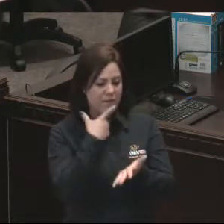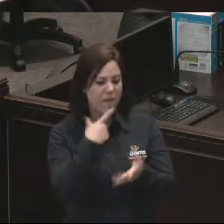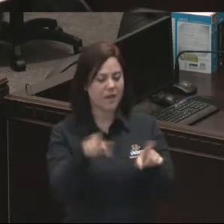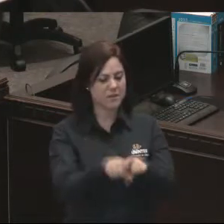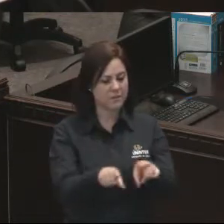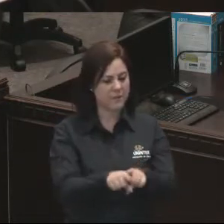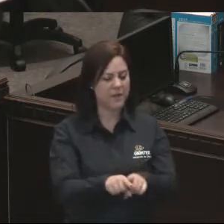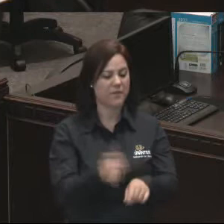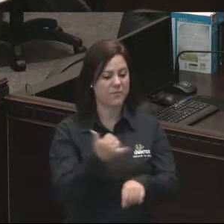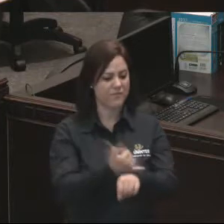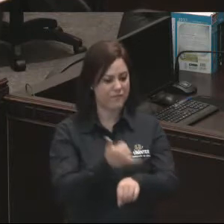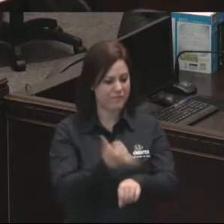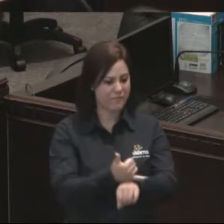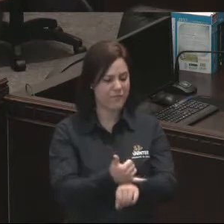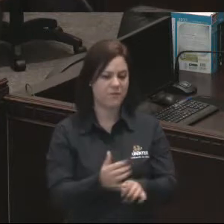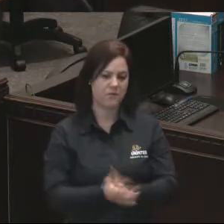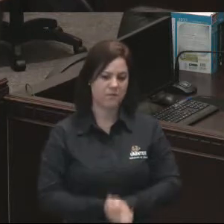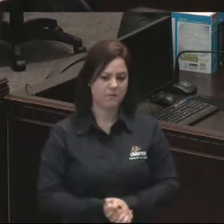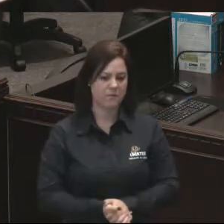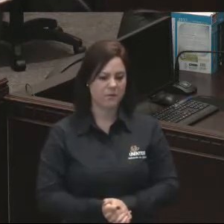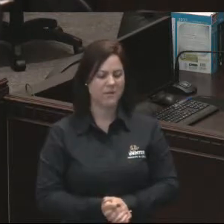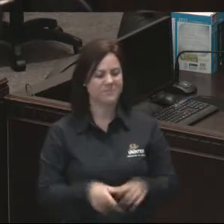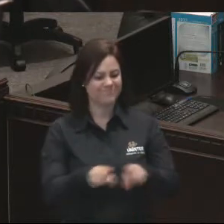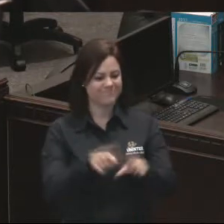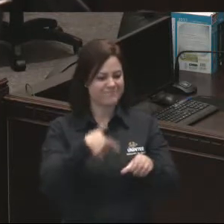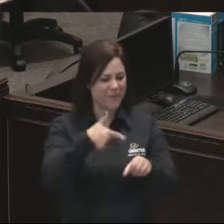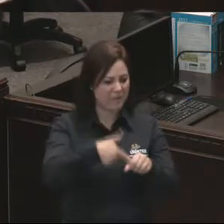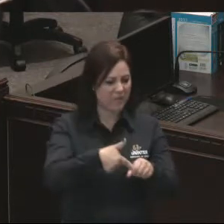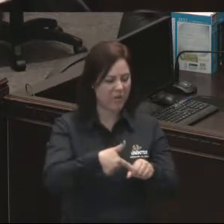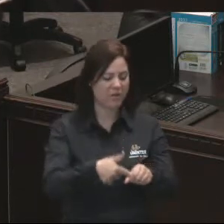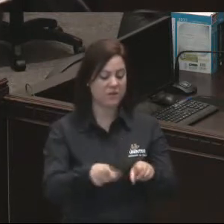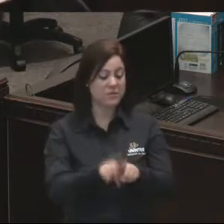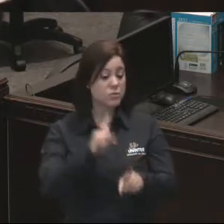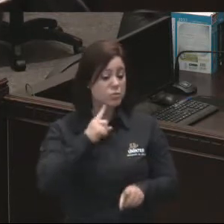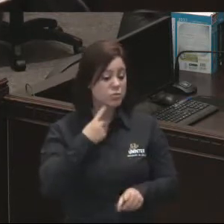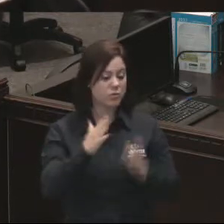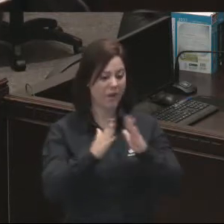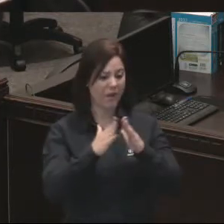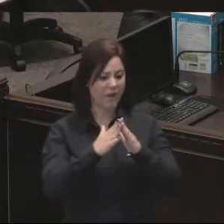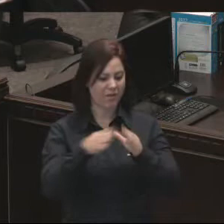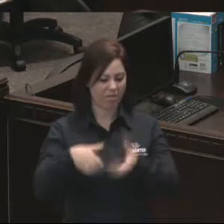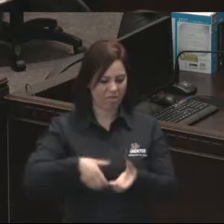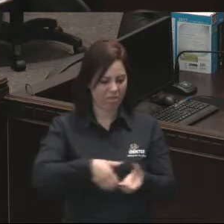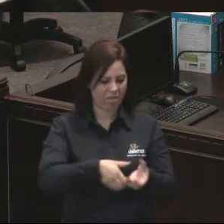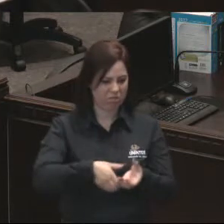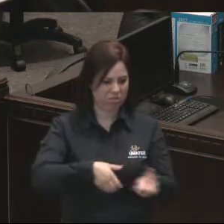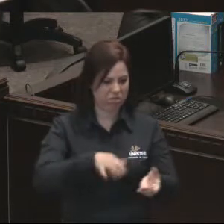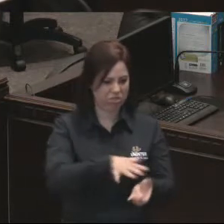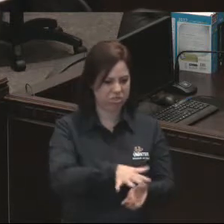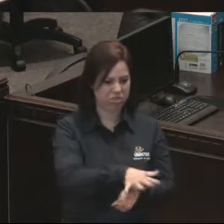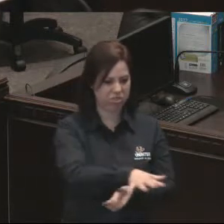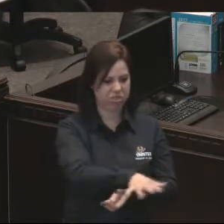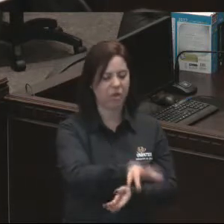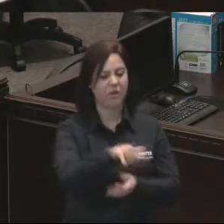metais, os petróleo, esgoto doméstico, que estão, então, presentes na nossa água e que